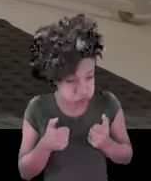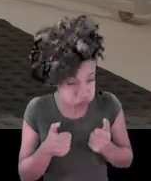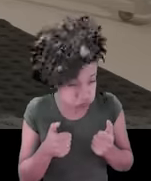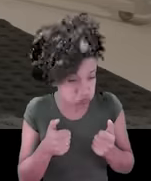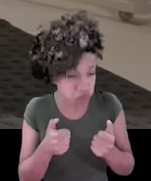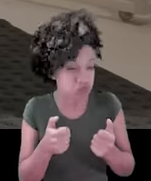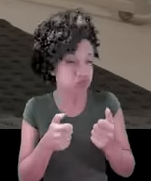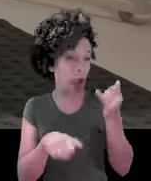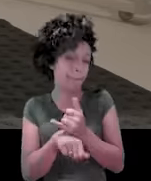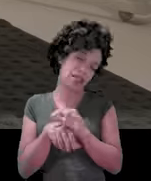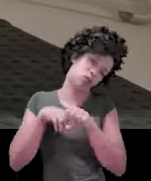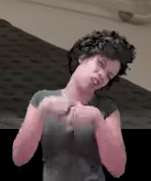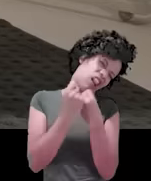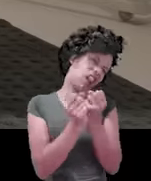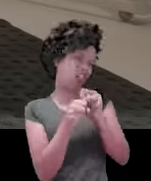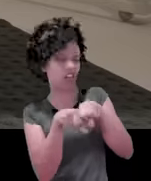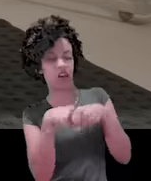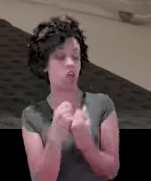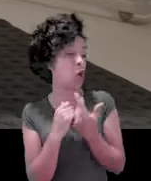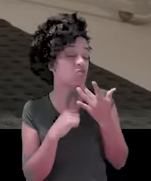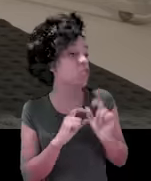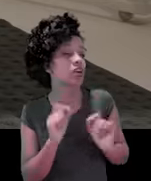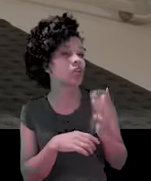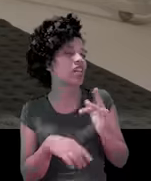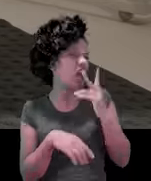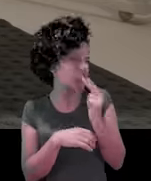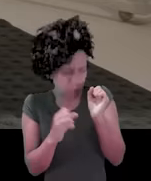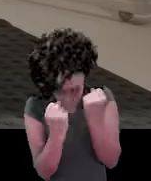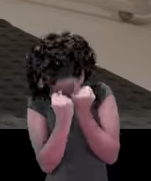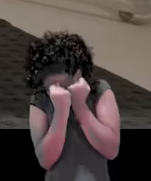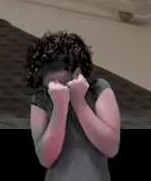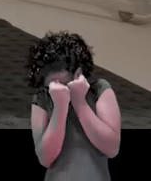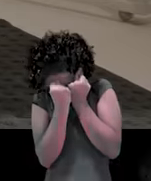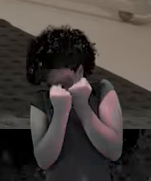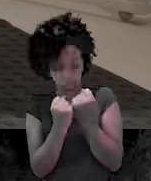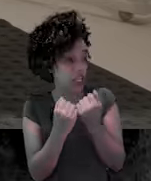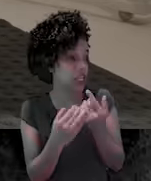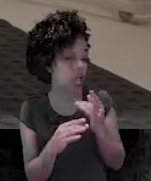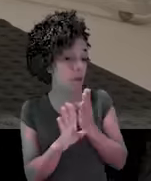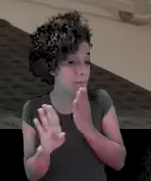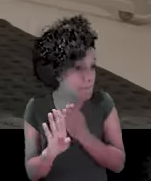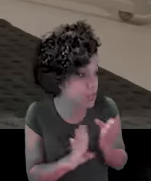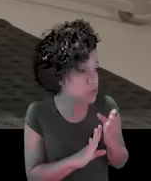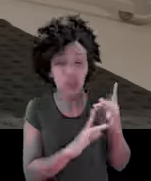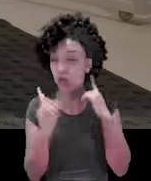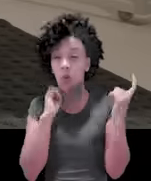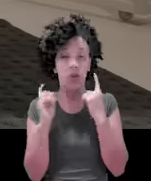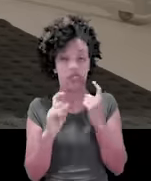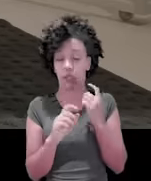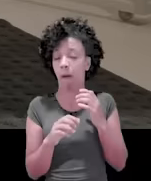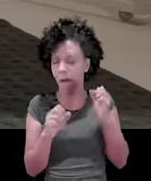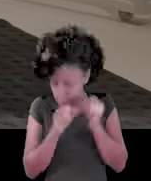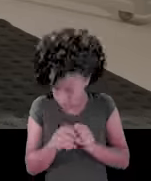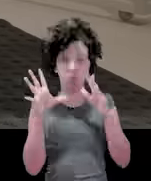madeira metal retorcendo aí eu não sei música eu fiz eu acho que me protegi assim e do mês aquela barulho era tudo de